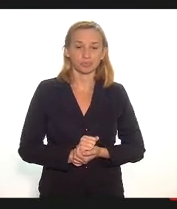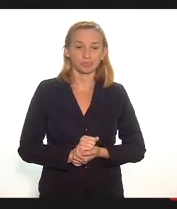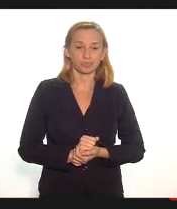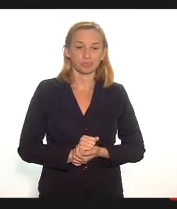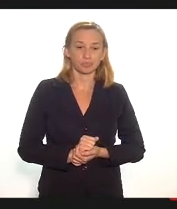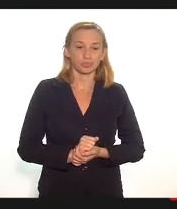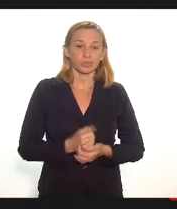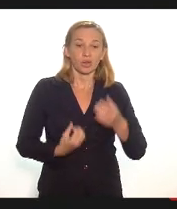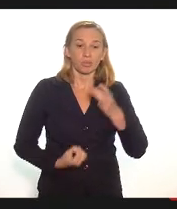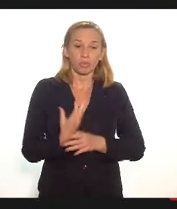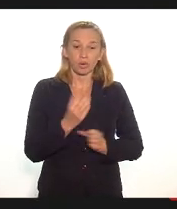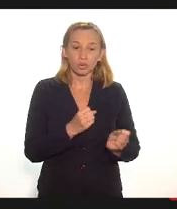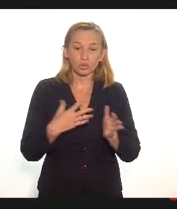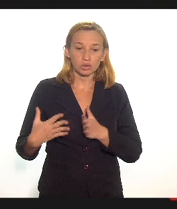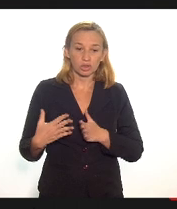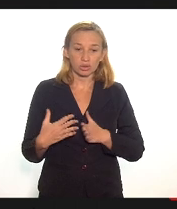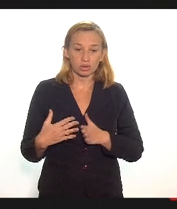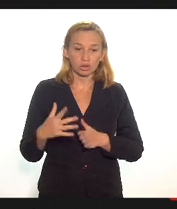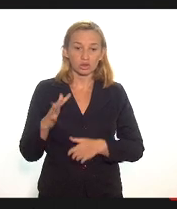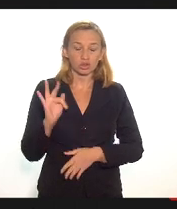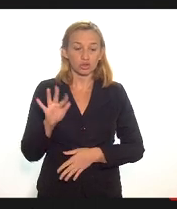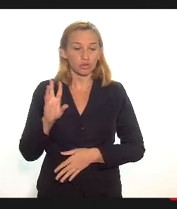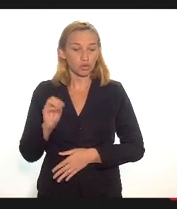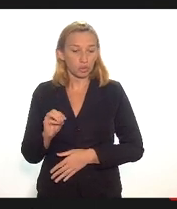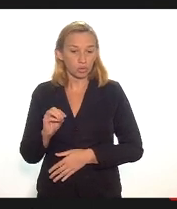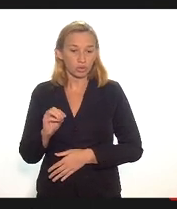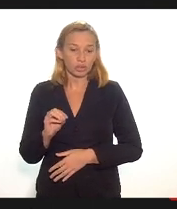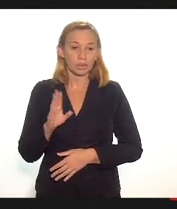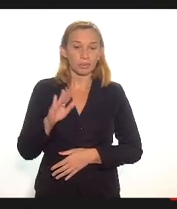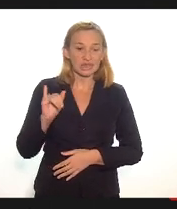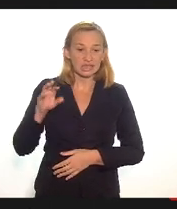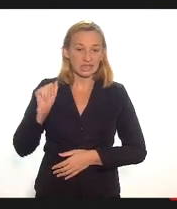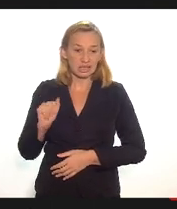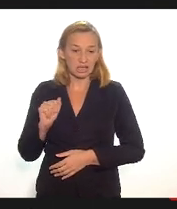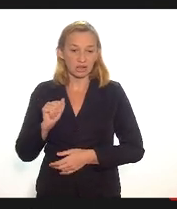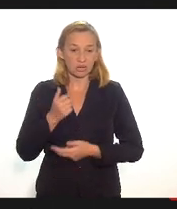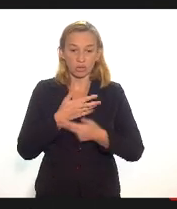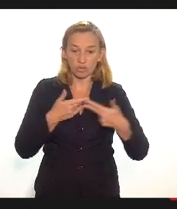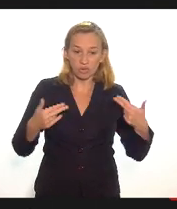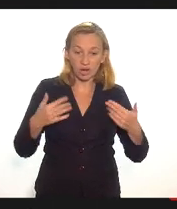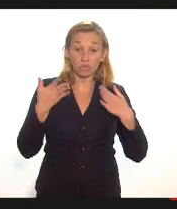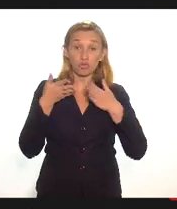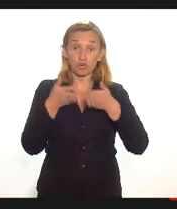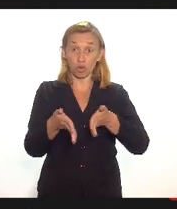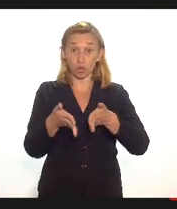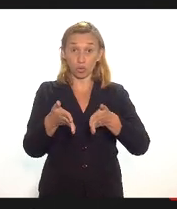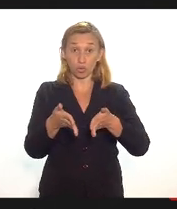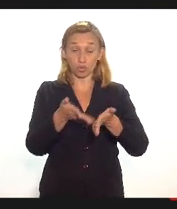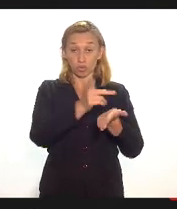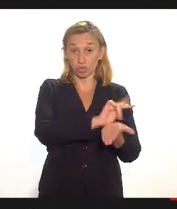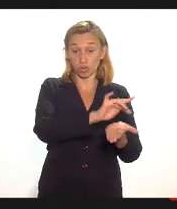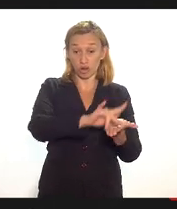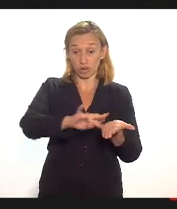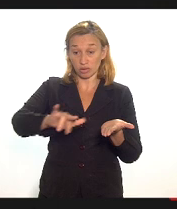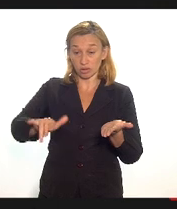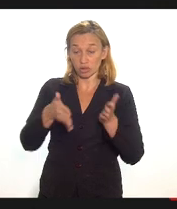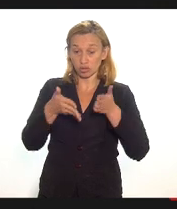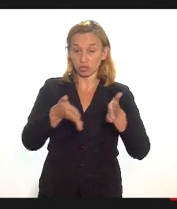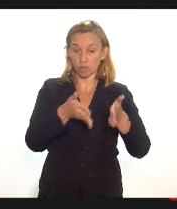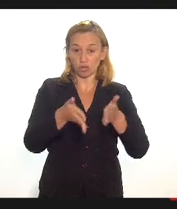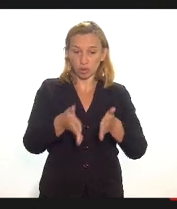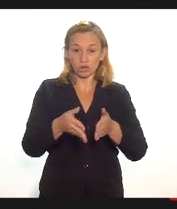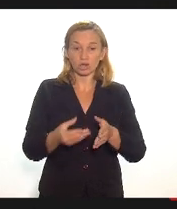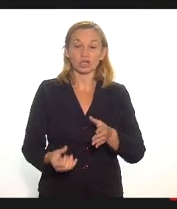da produção de fluidos da bacia com muito foco no escoamento de